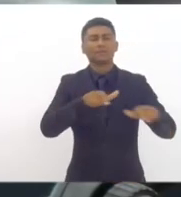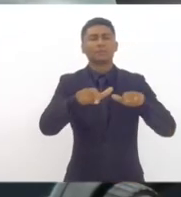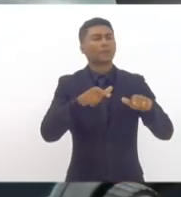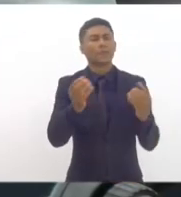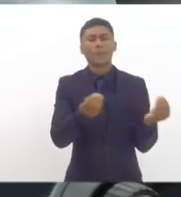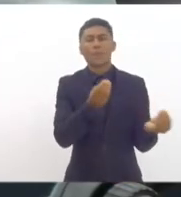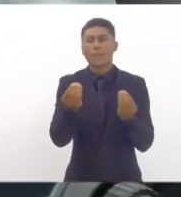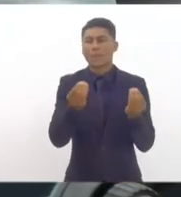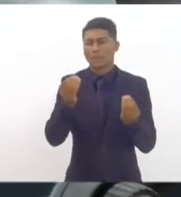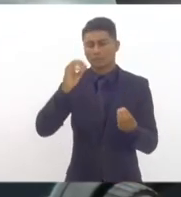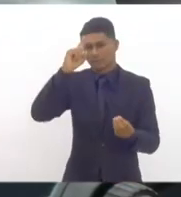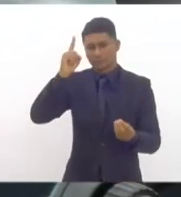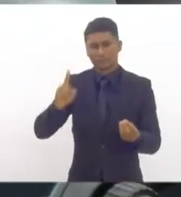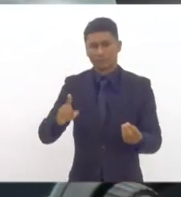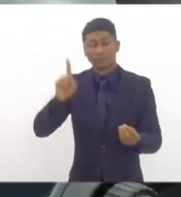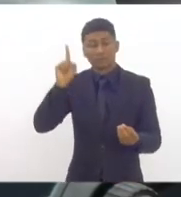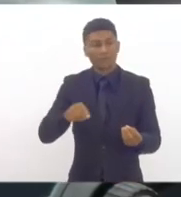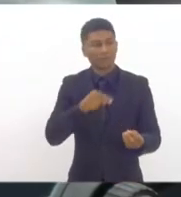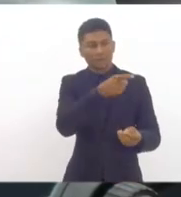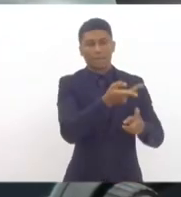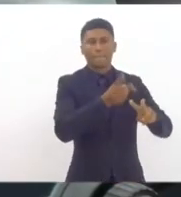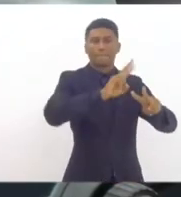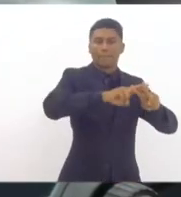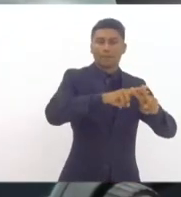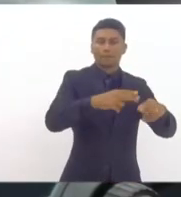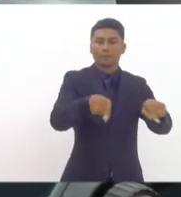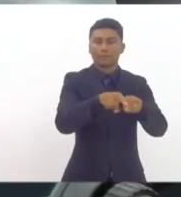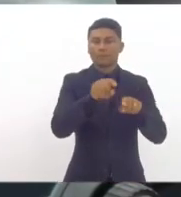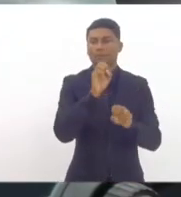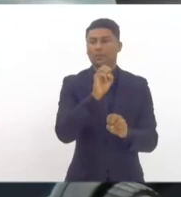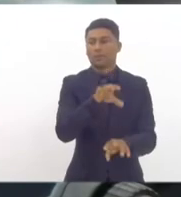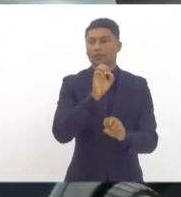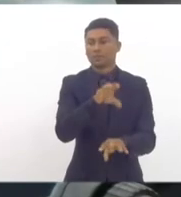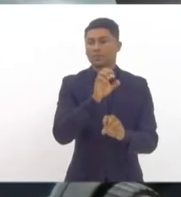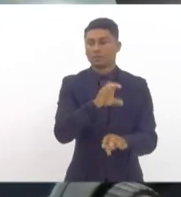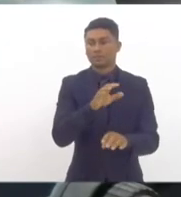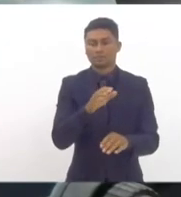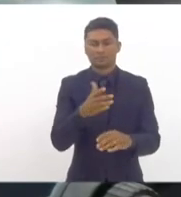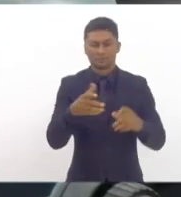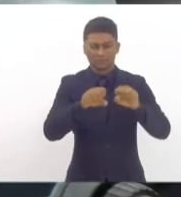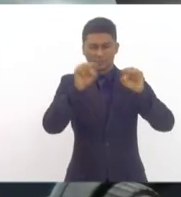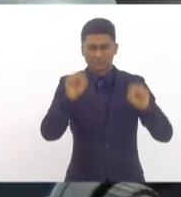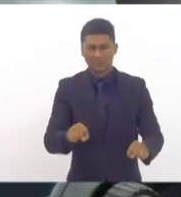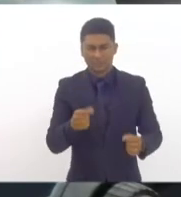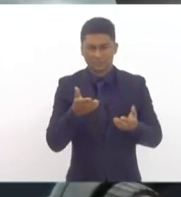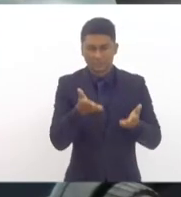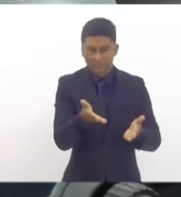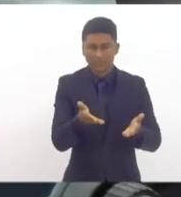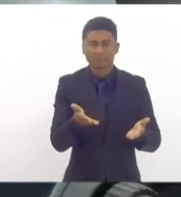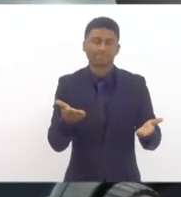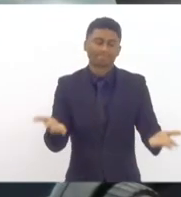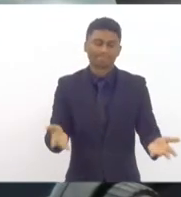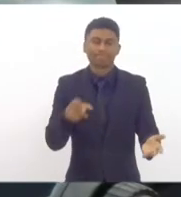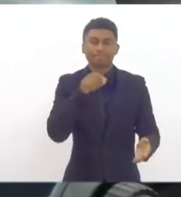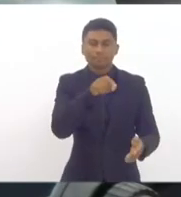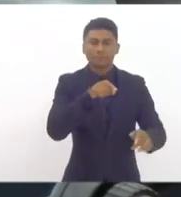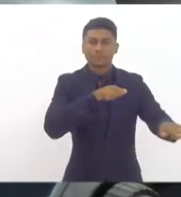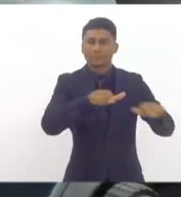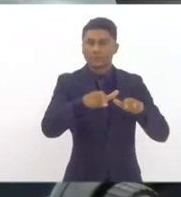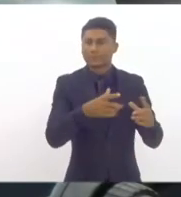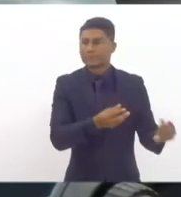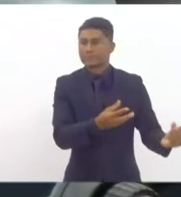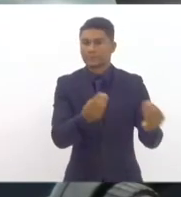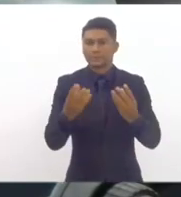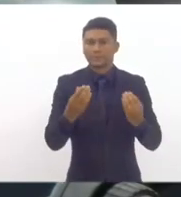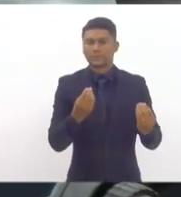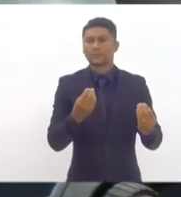claro que o sistema prisional e socioeducativo tem uma demanda muito maior. Mas as outras também têm uma